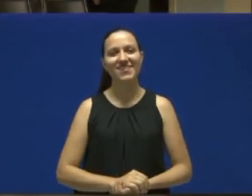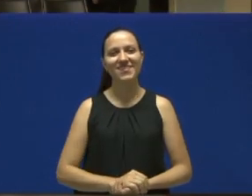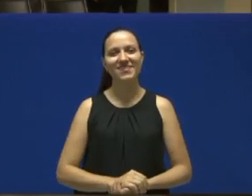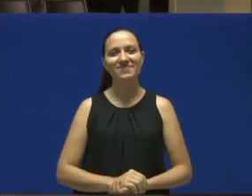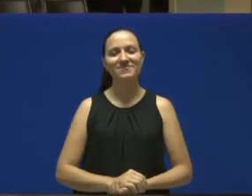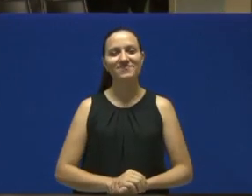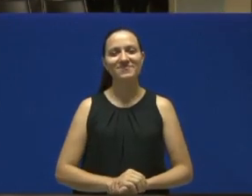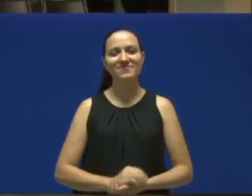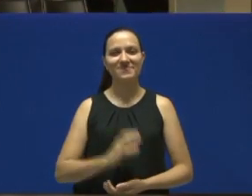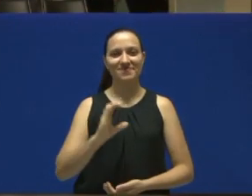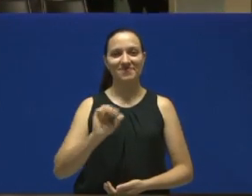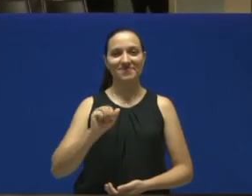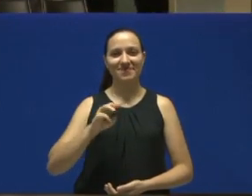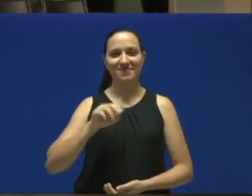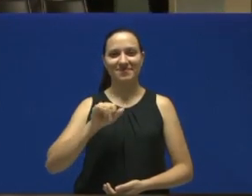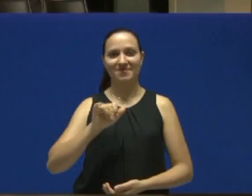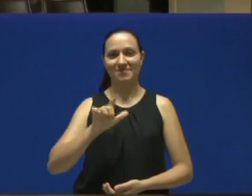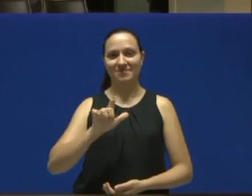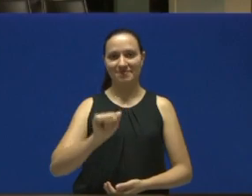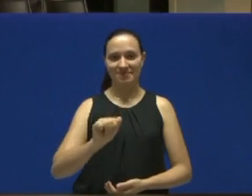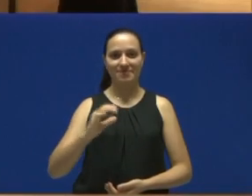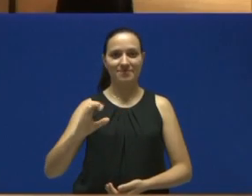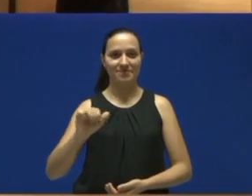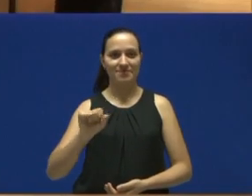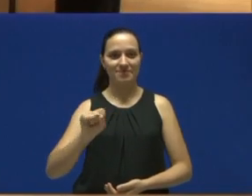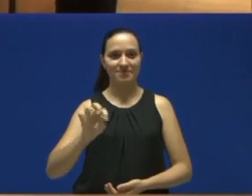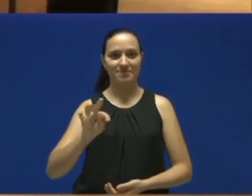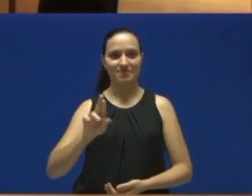camilla de catro estrela